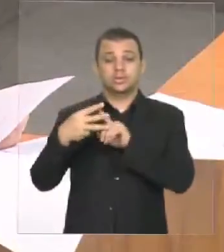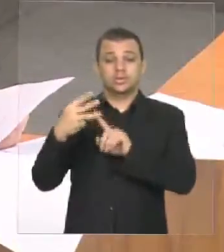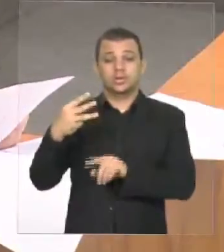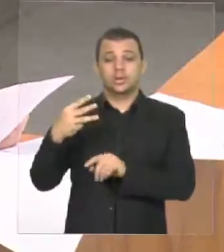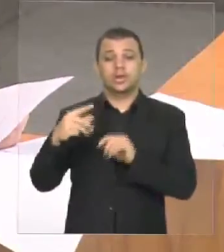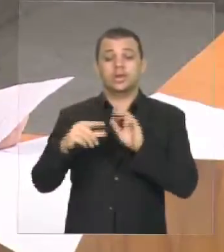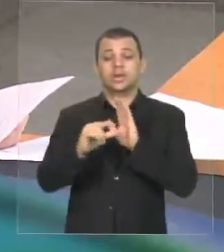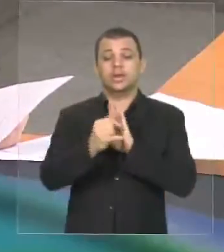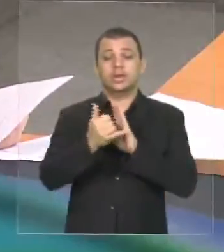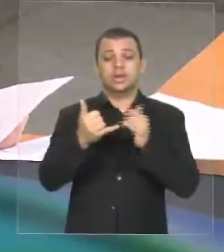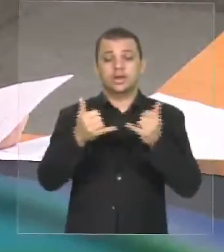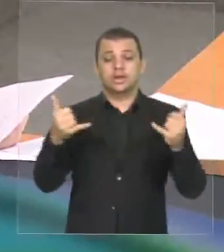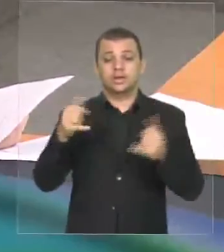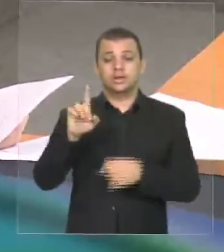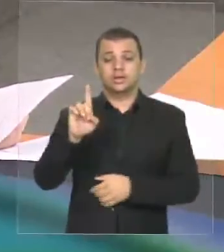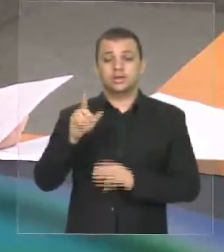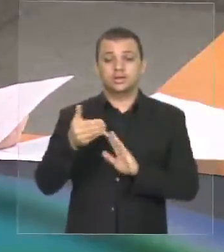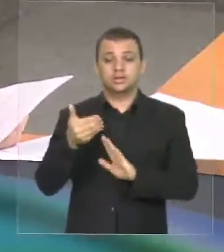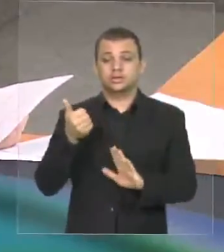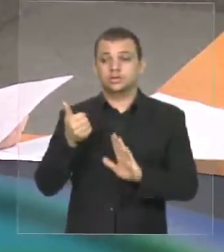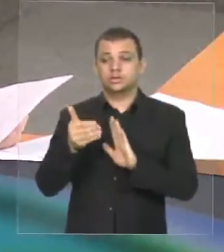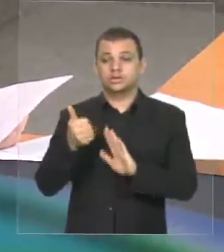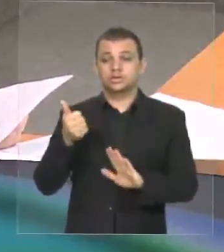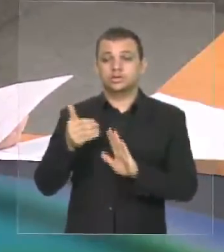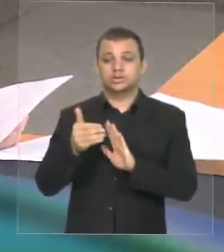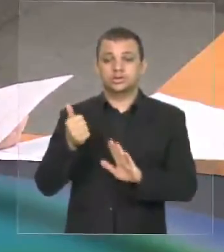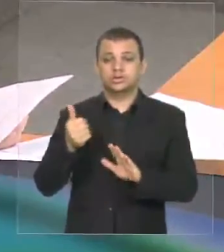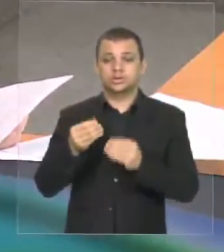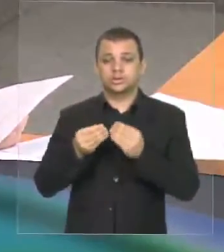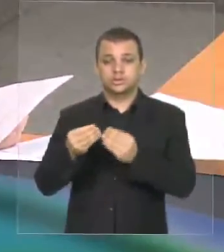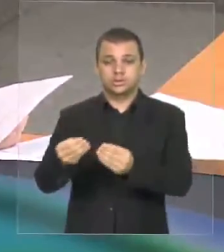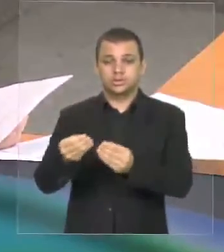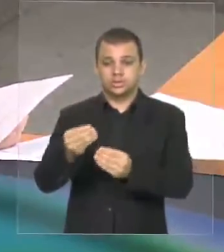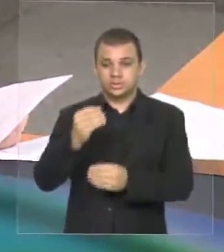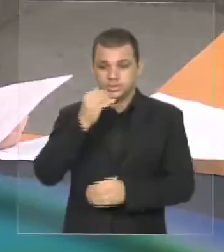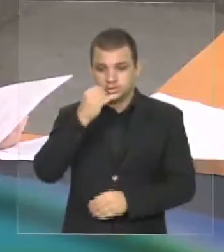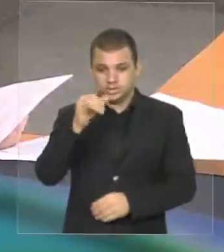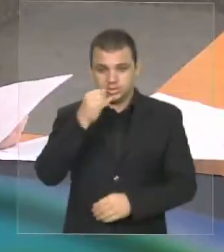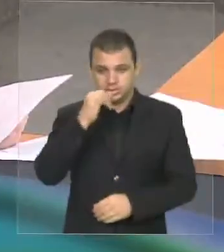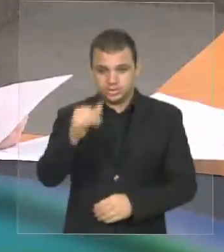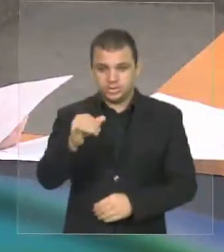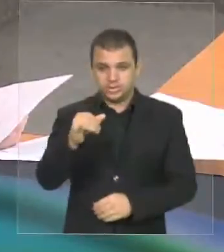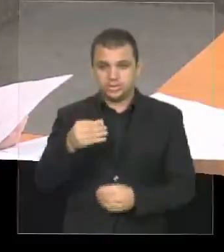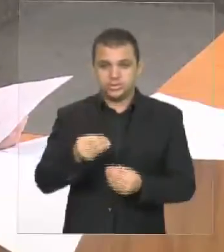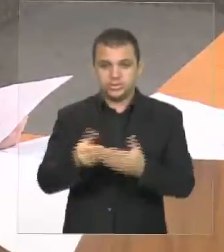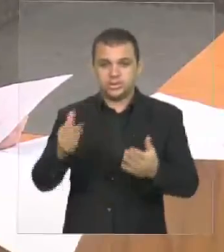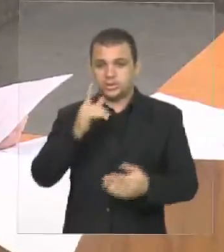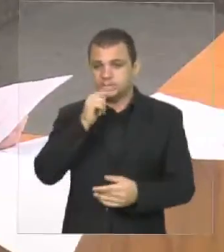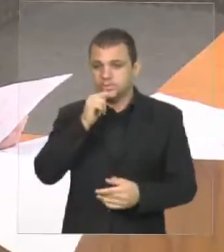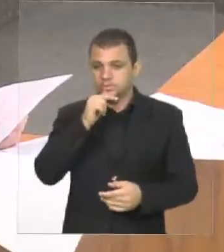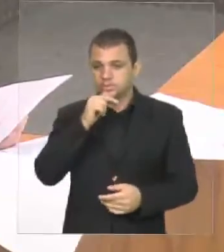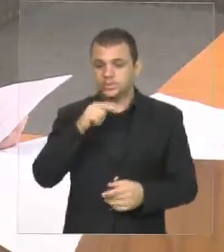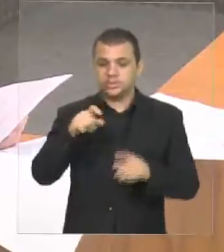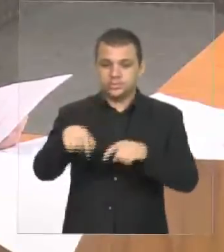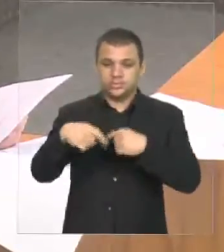linha D retira o benefício da energia elétrica para irrigação rural e para os consumidores residenciais até